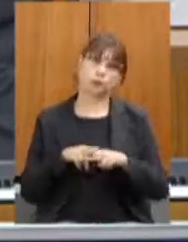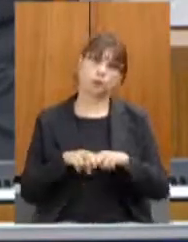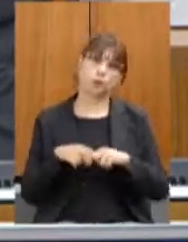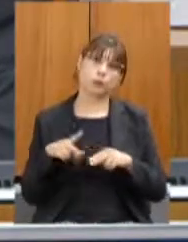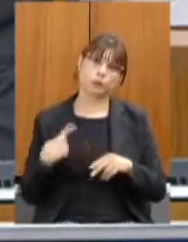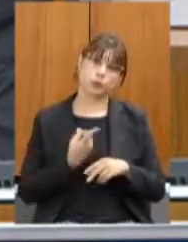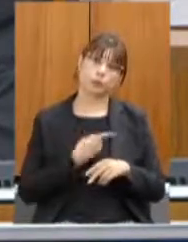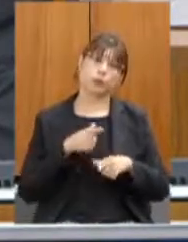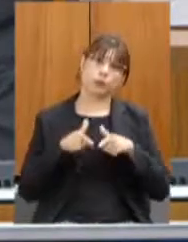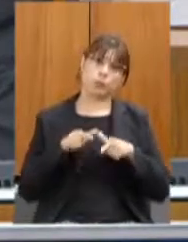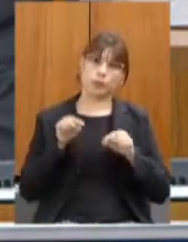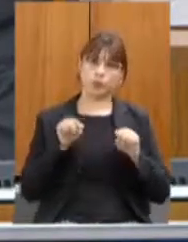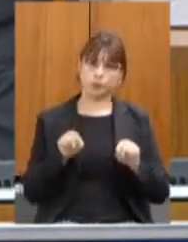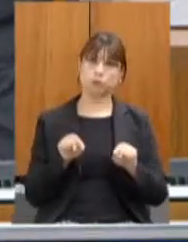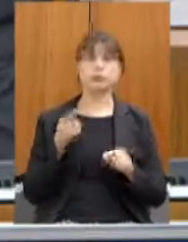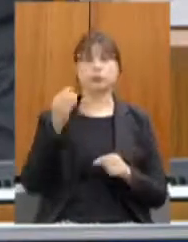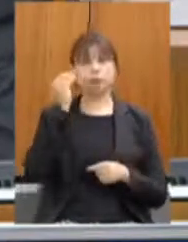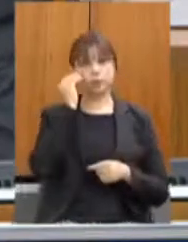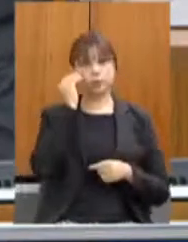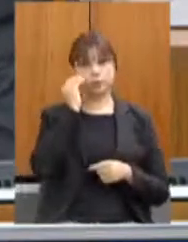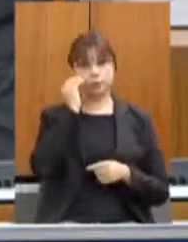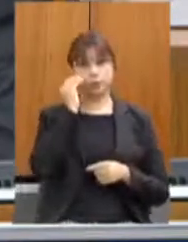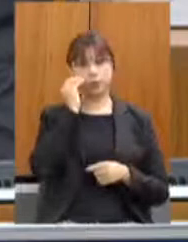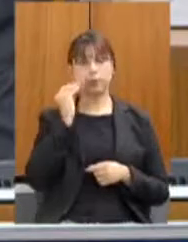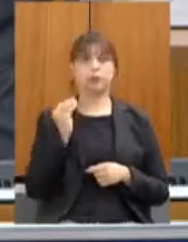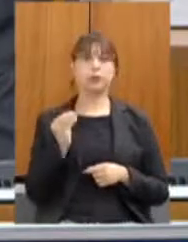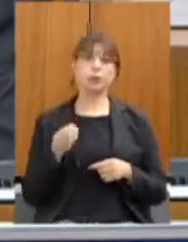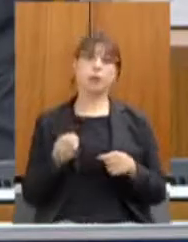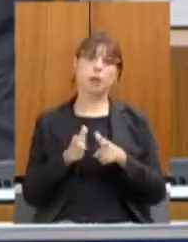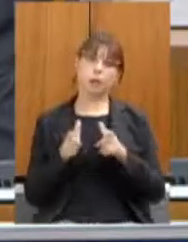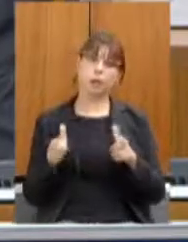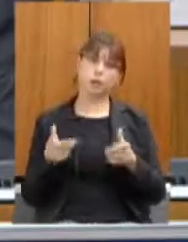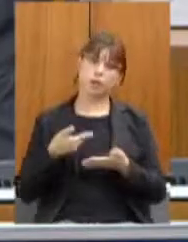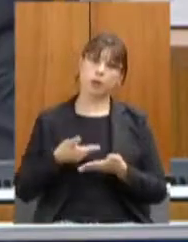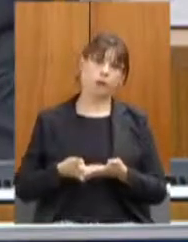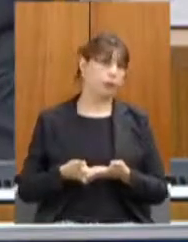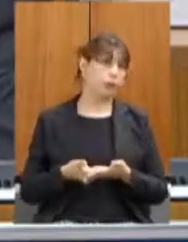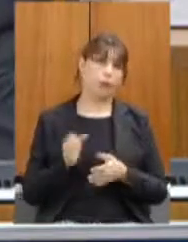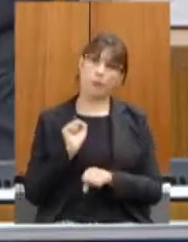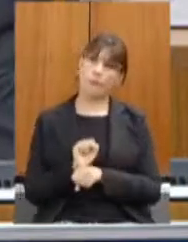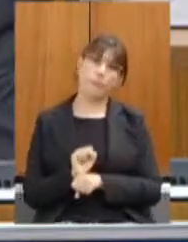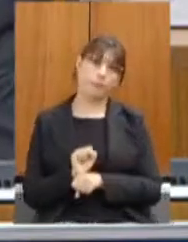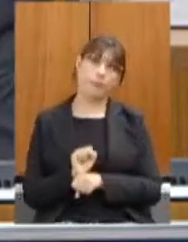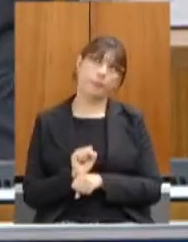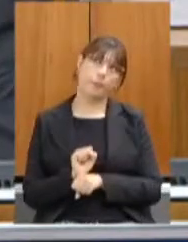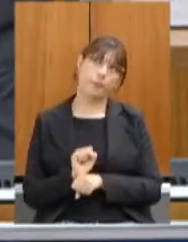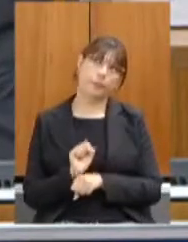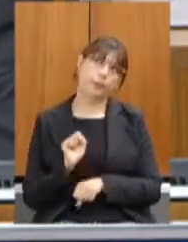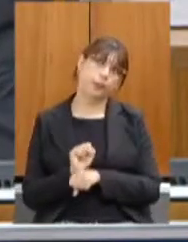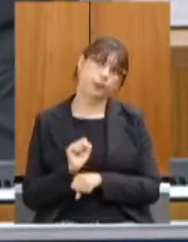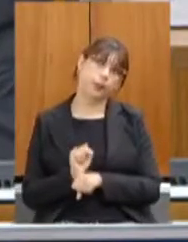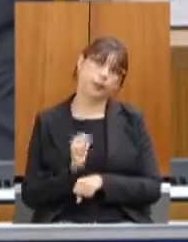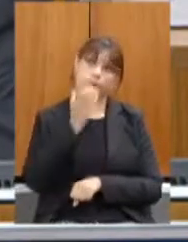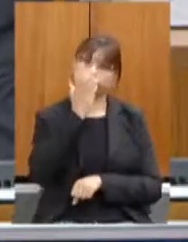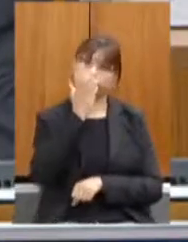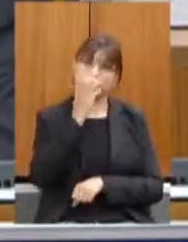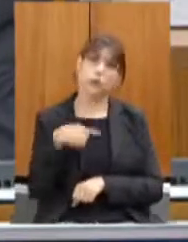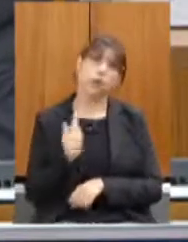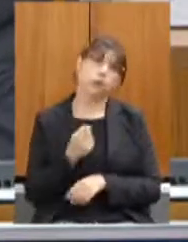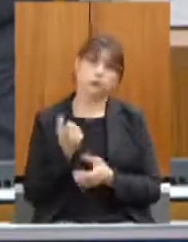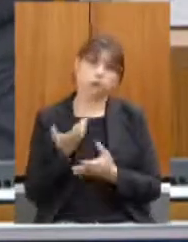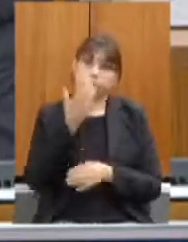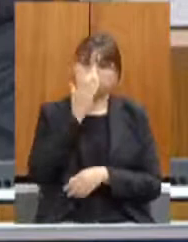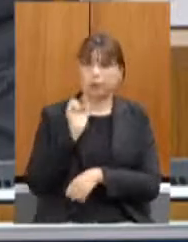lógica que nós fizemos com o objetivo de abrir leitos e não ficar com equipamento Parado né e seria um risco muito grande a gente